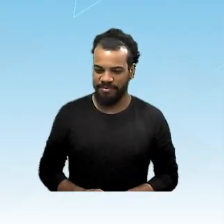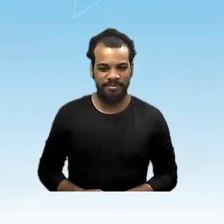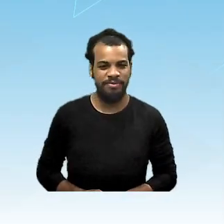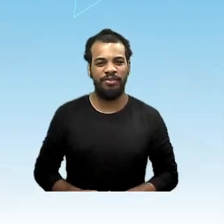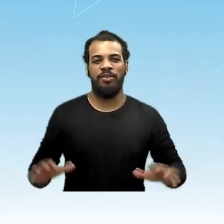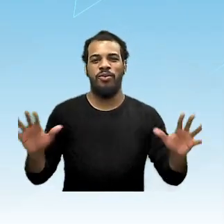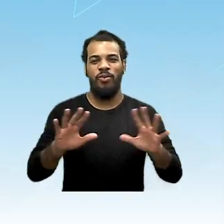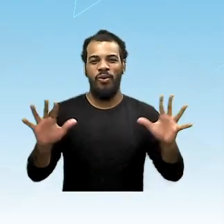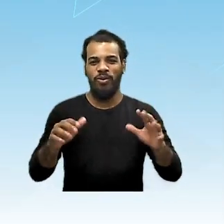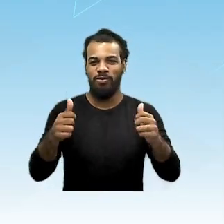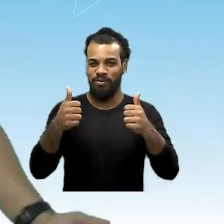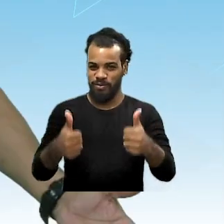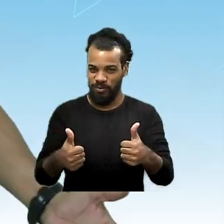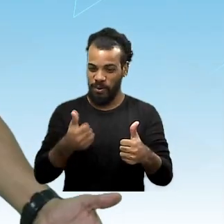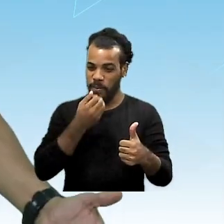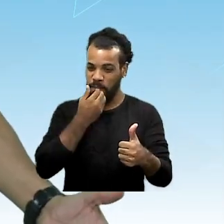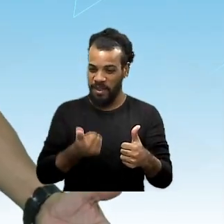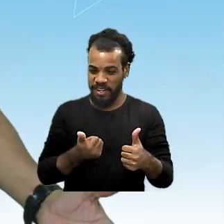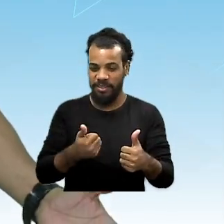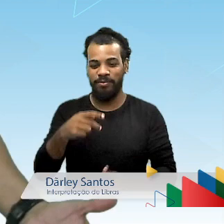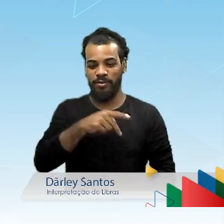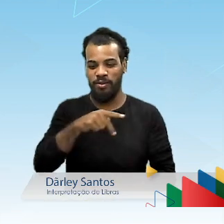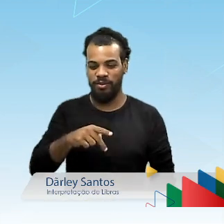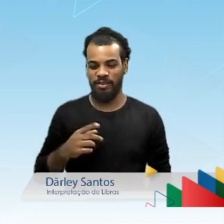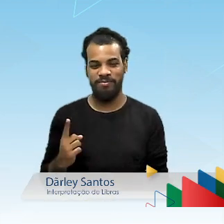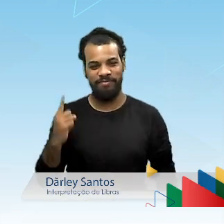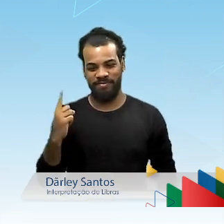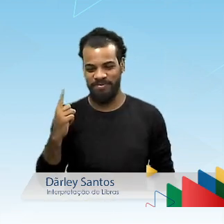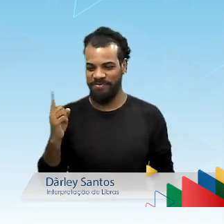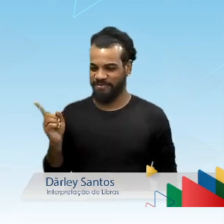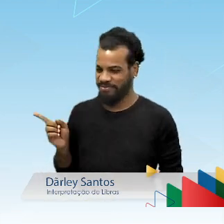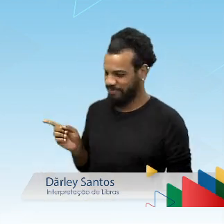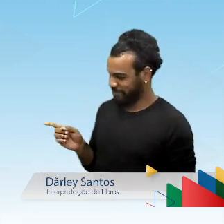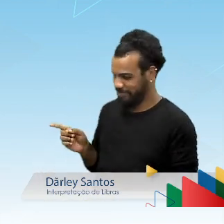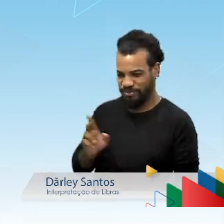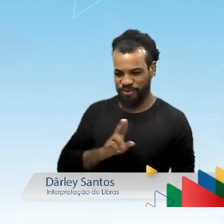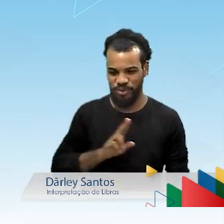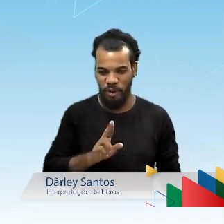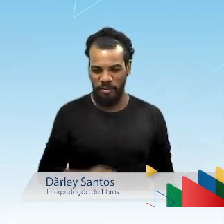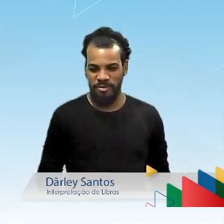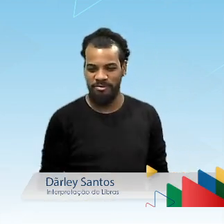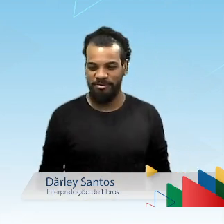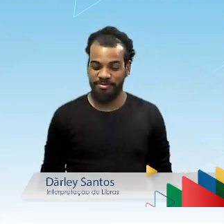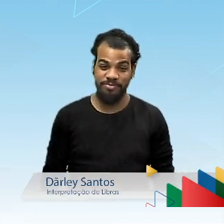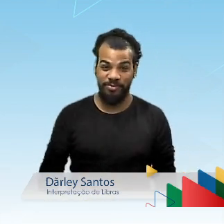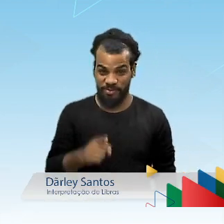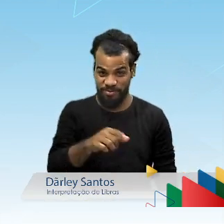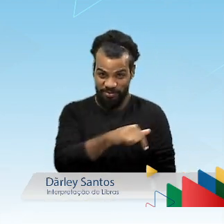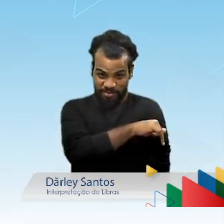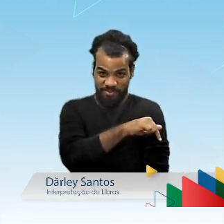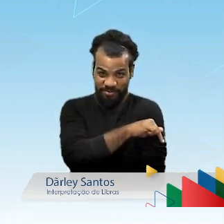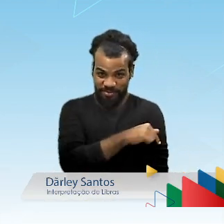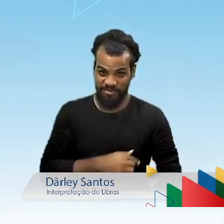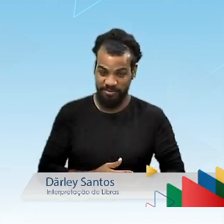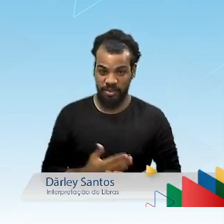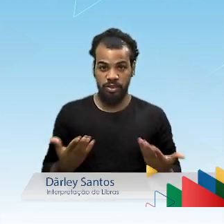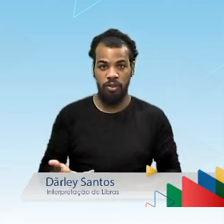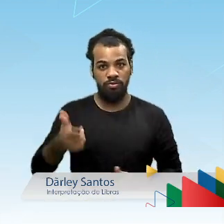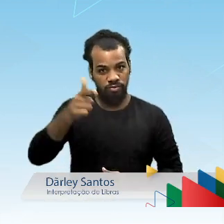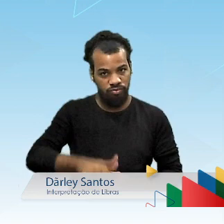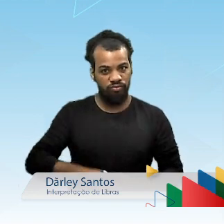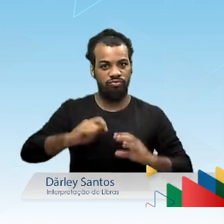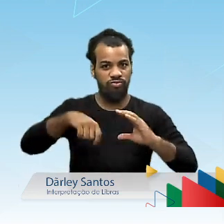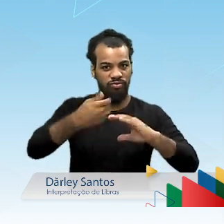Olá pessoal, tudo bem? Professor Almir Serpa aqui de volta para você do sétimo ano que está comigo, né? Bom, mais uma videoaula